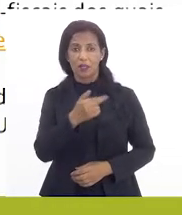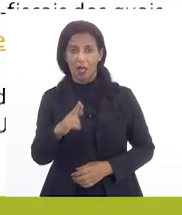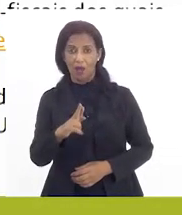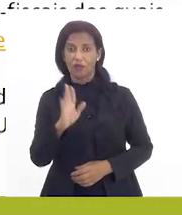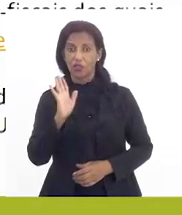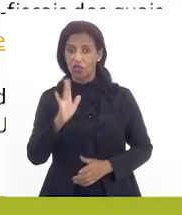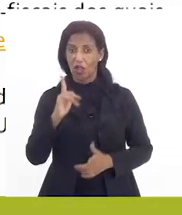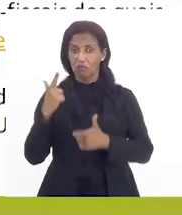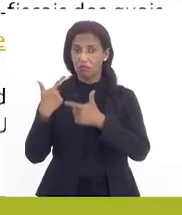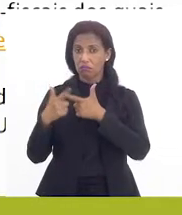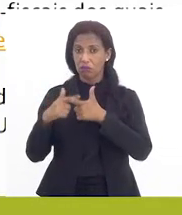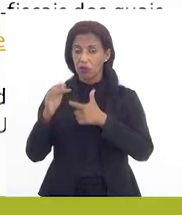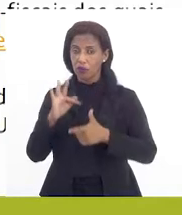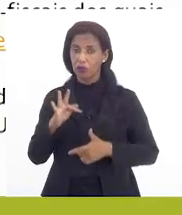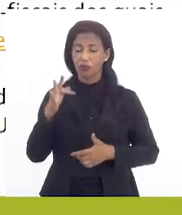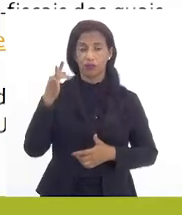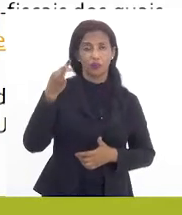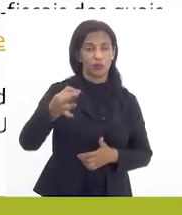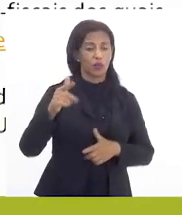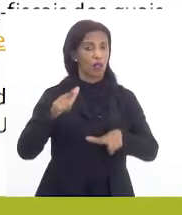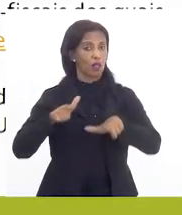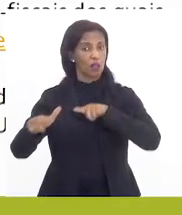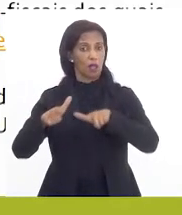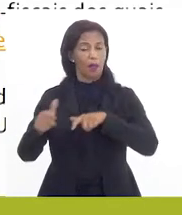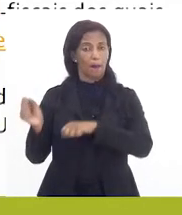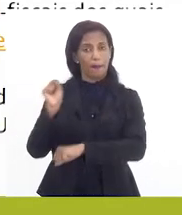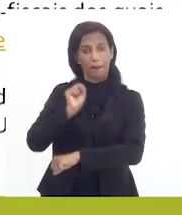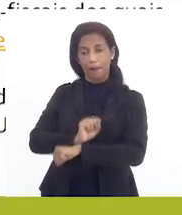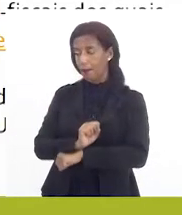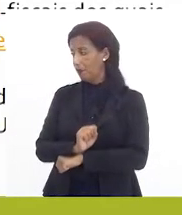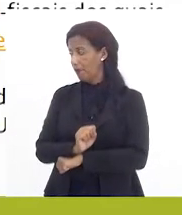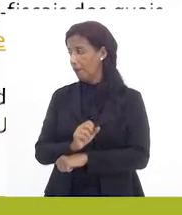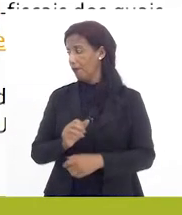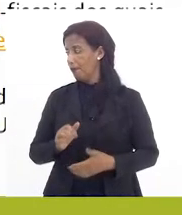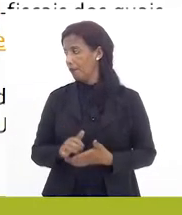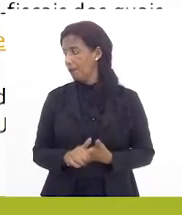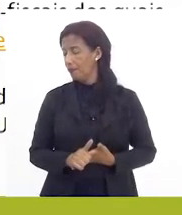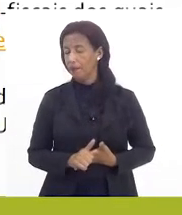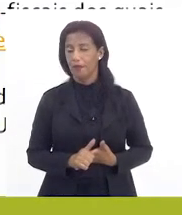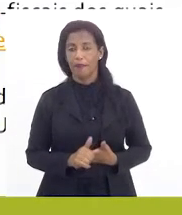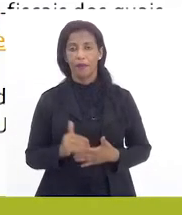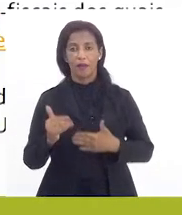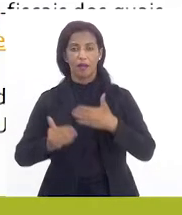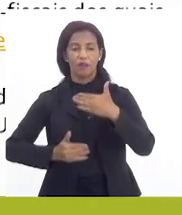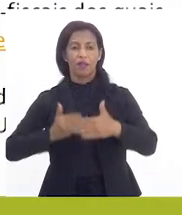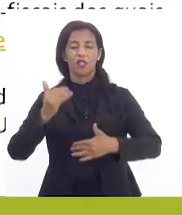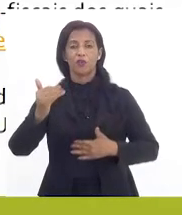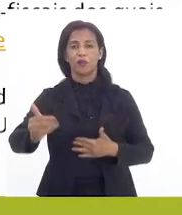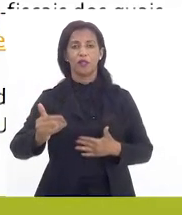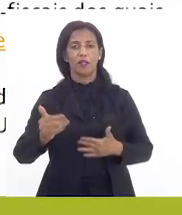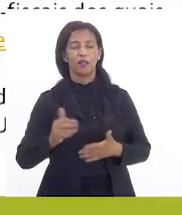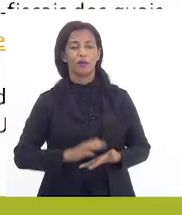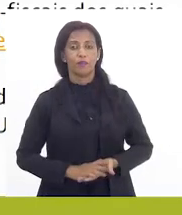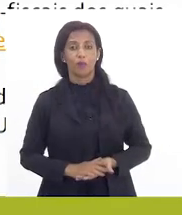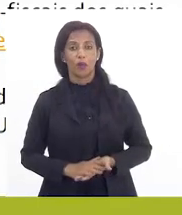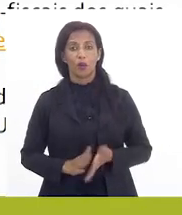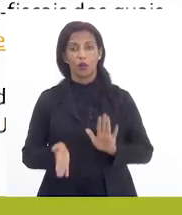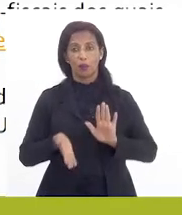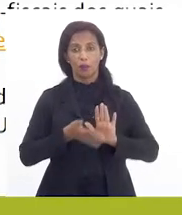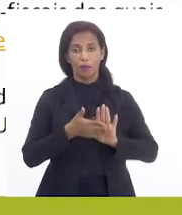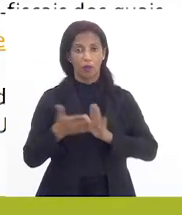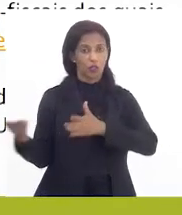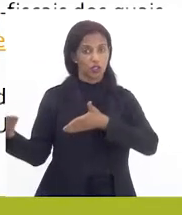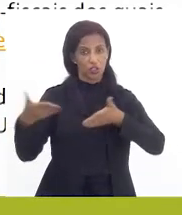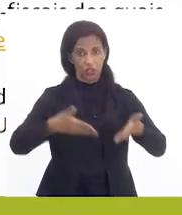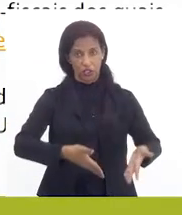acarretando potencialmente o certidão de serviço a paralisia do serviço mas para Além disso quando o pacote bom e